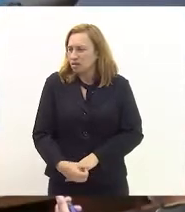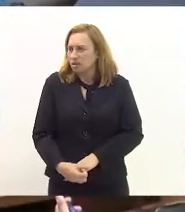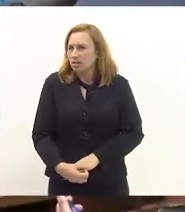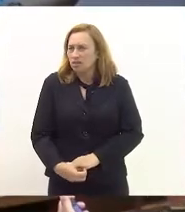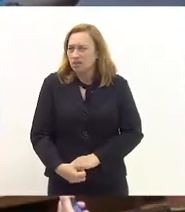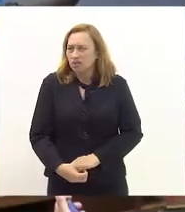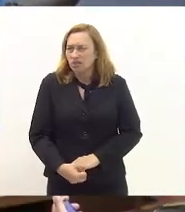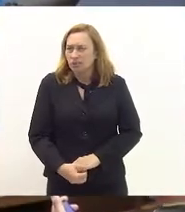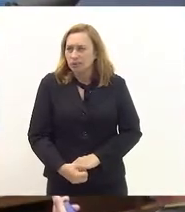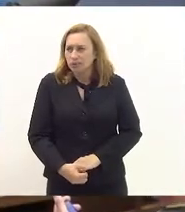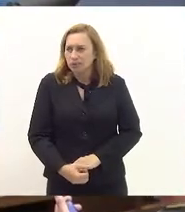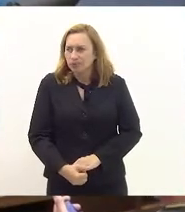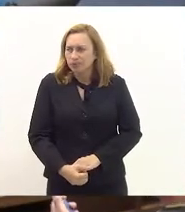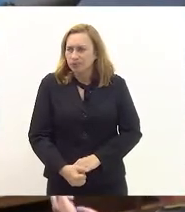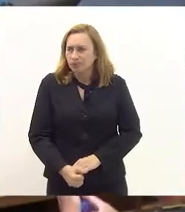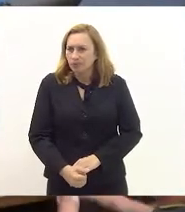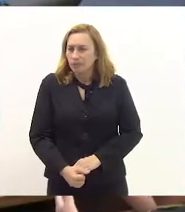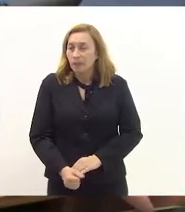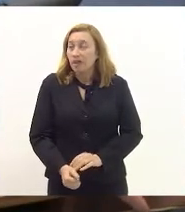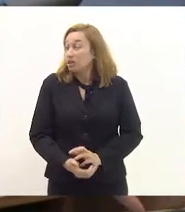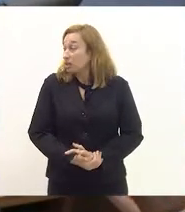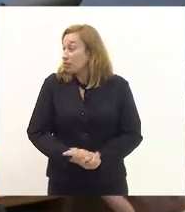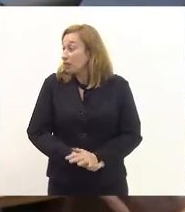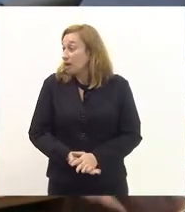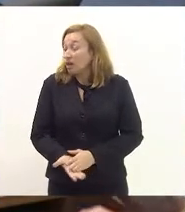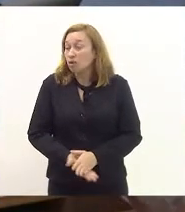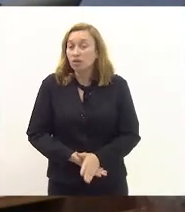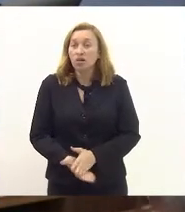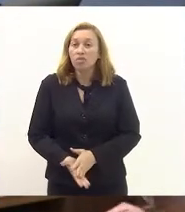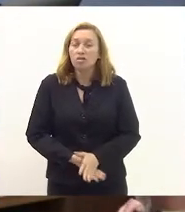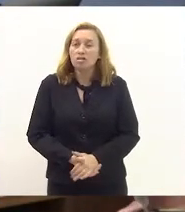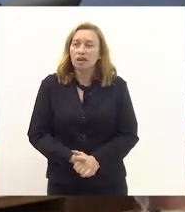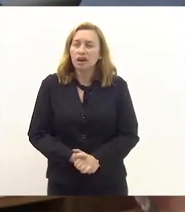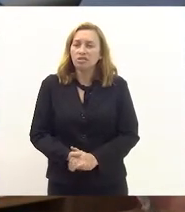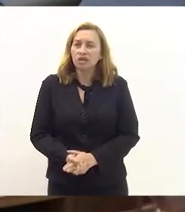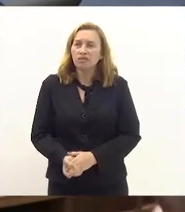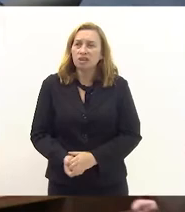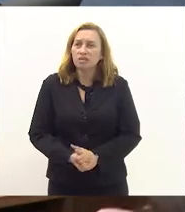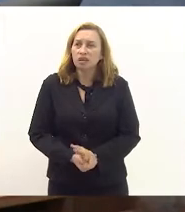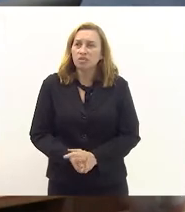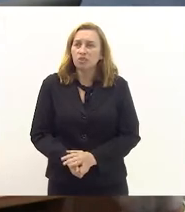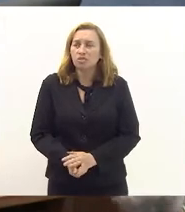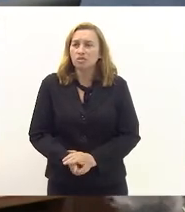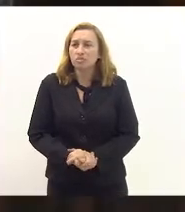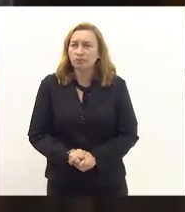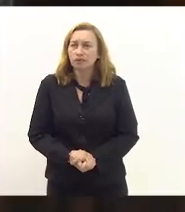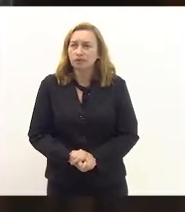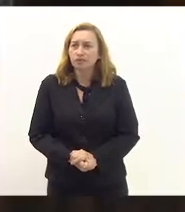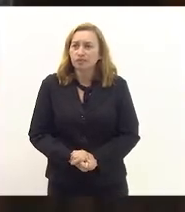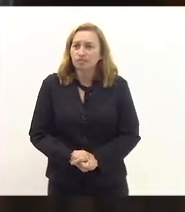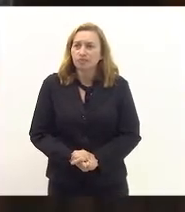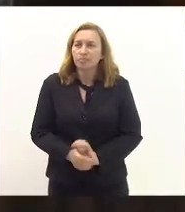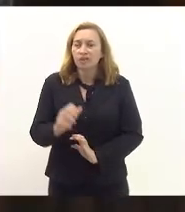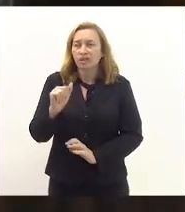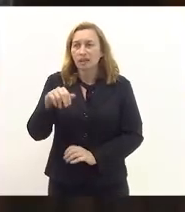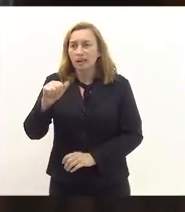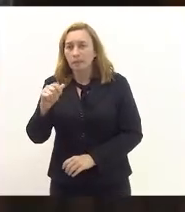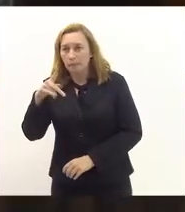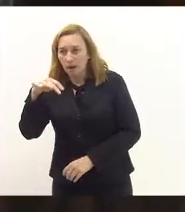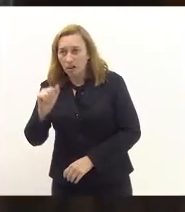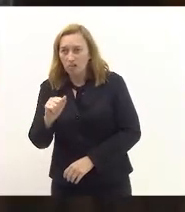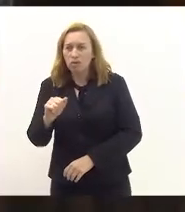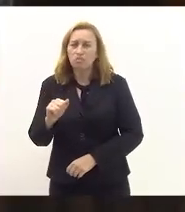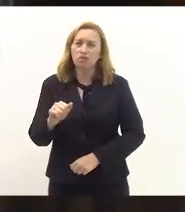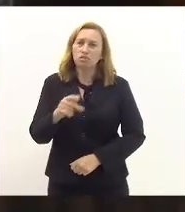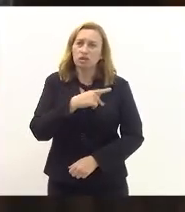Gostaria de registrar a presença de Luciano Mendonça, que nesse ato representa o deputado estadual Valdeque Carneiro, de Ana Paula Sueiro,